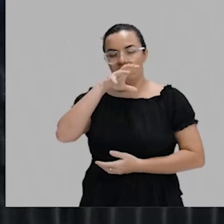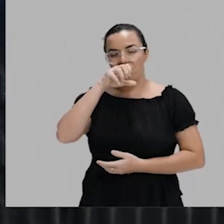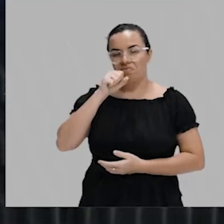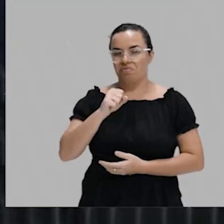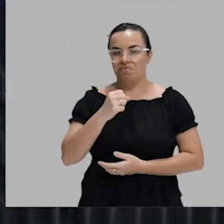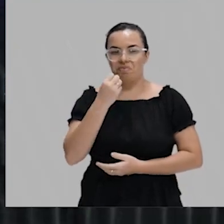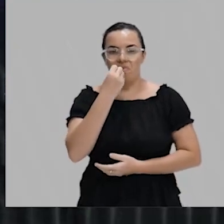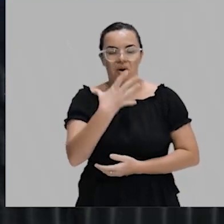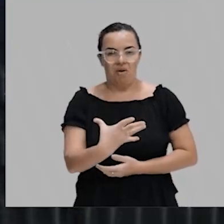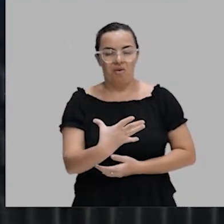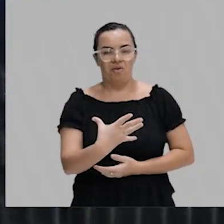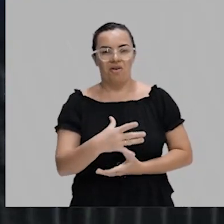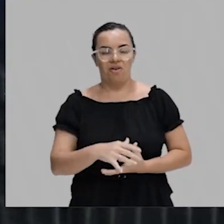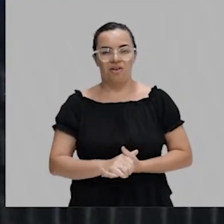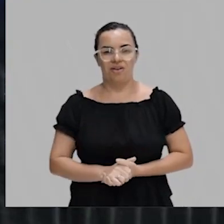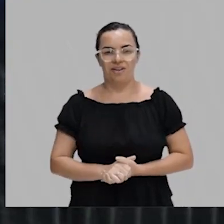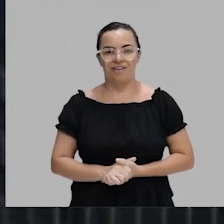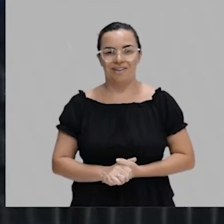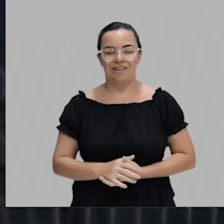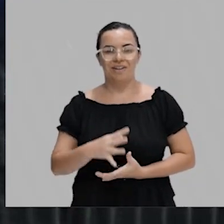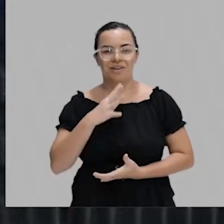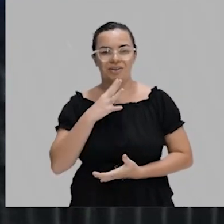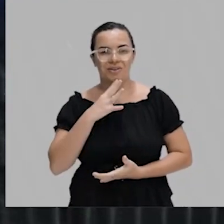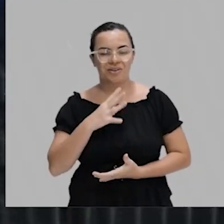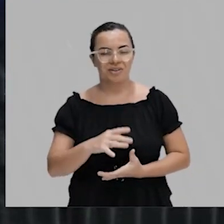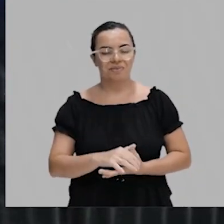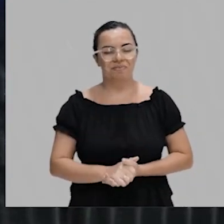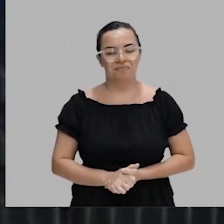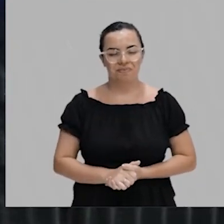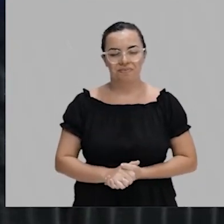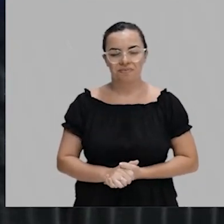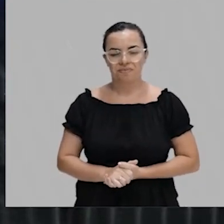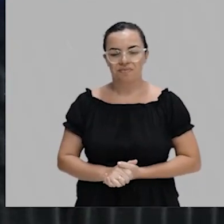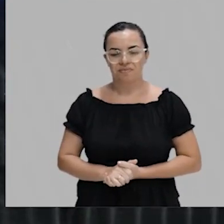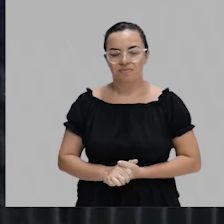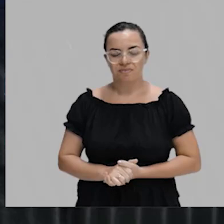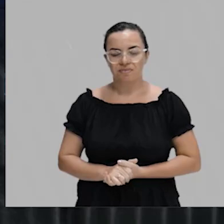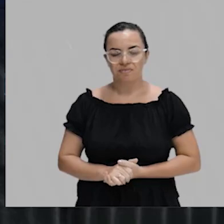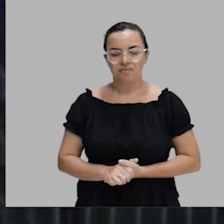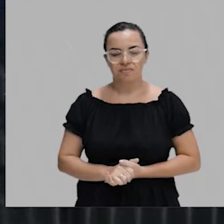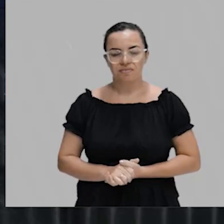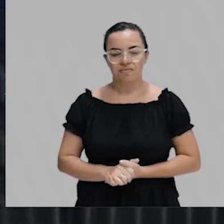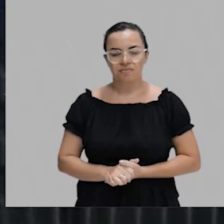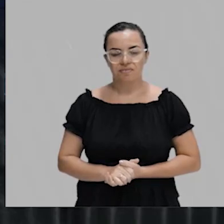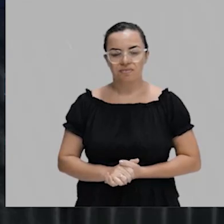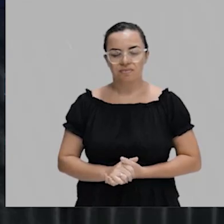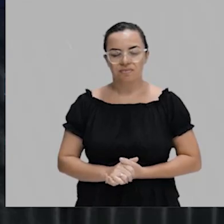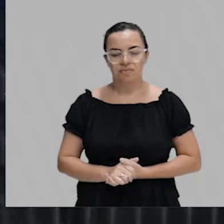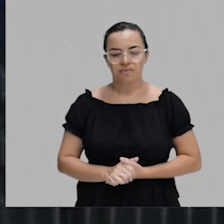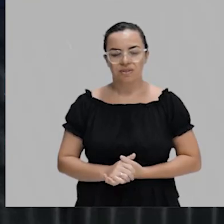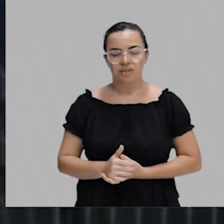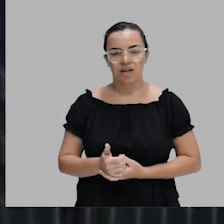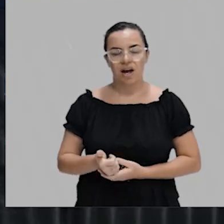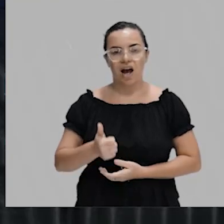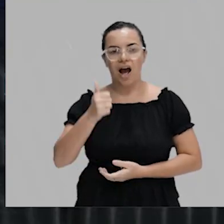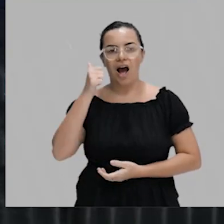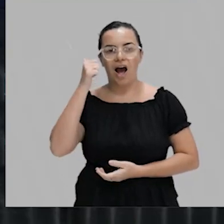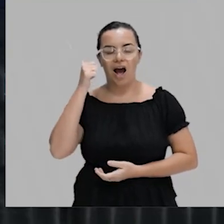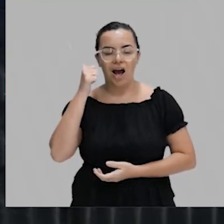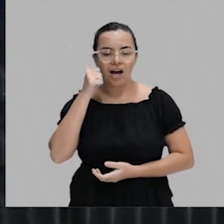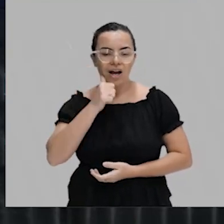usando. Vou já dizer qual é. A garota aspirou, olha só, no sentido de cheirar, ó, aspirou